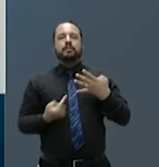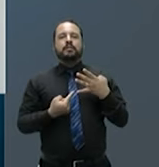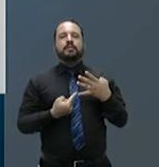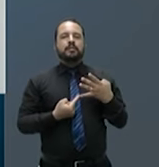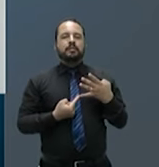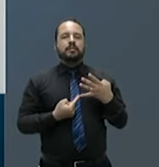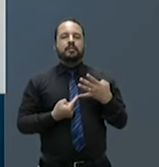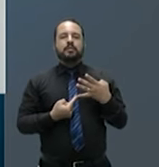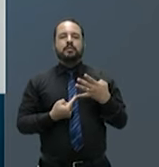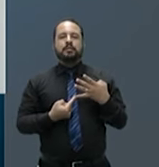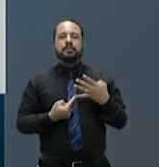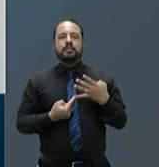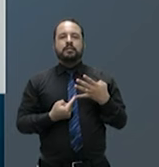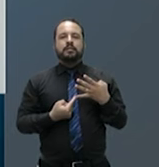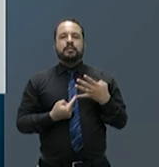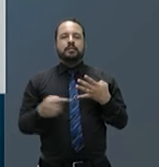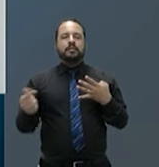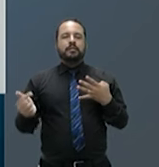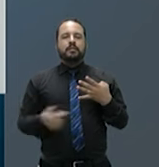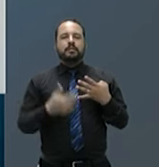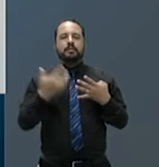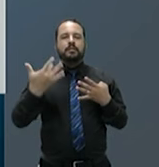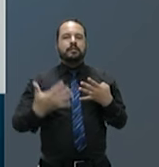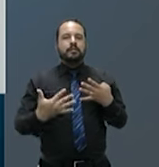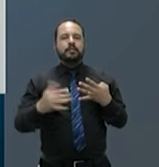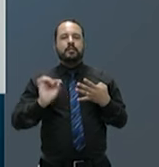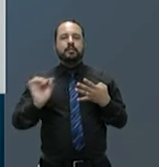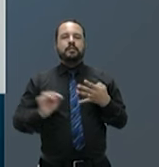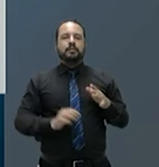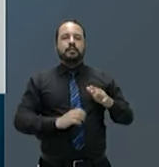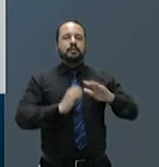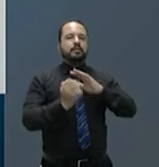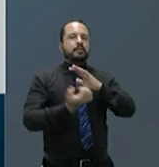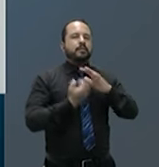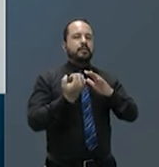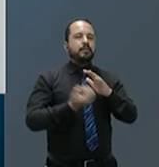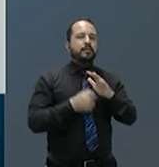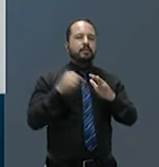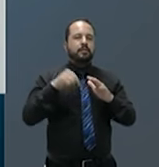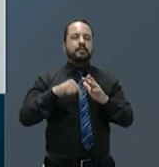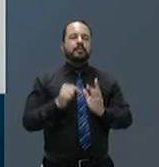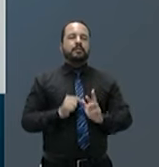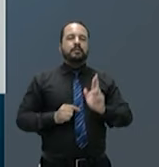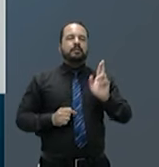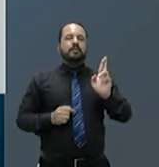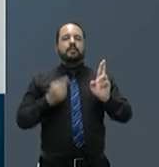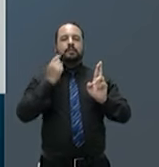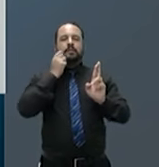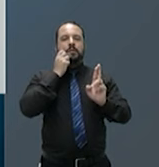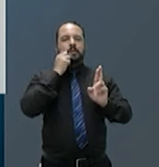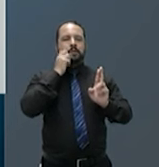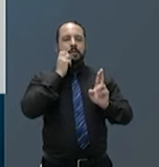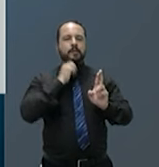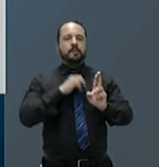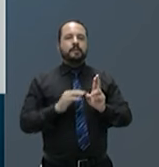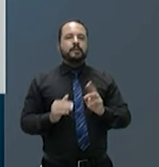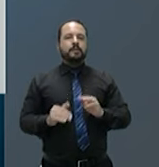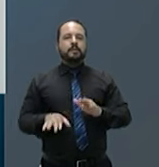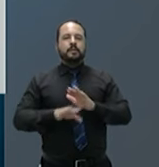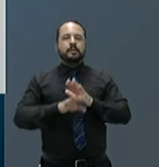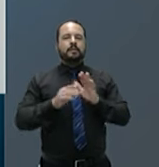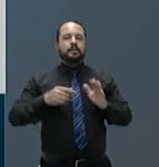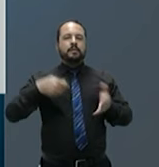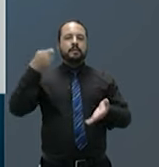sido citação realizada na sede da empresa, e esta revelia ter sido devidamente reconhecida e decretada pelo